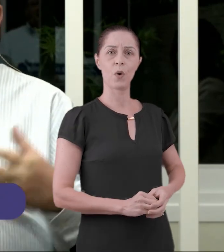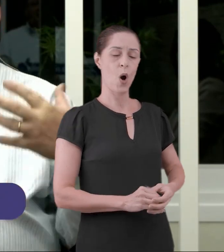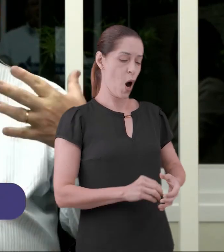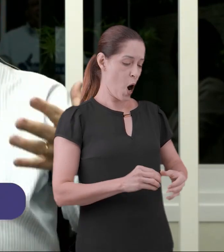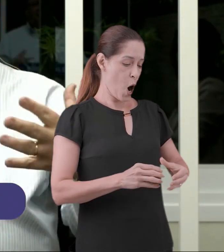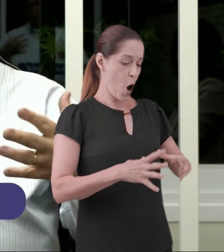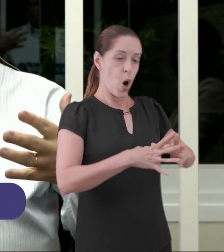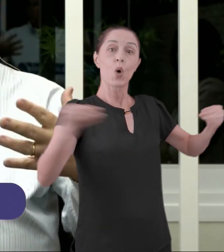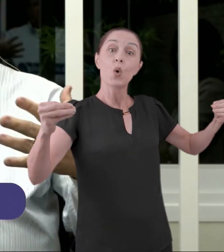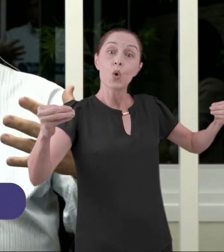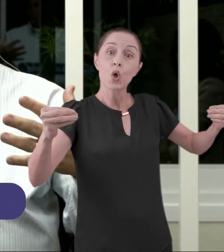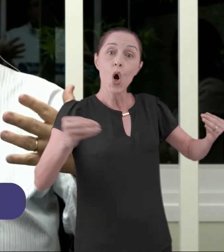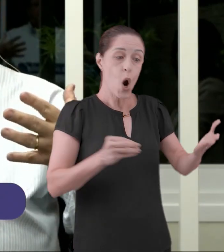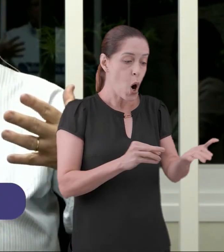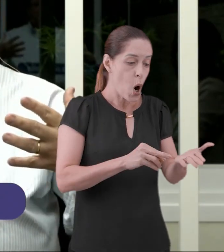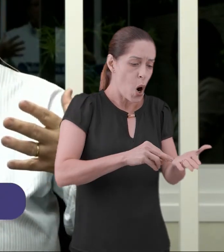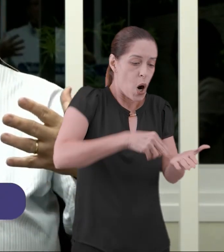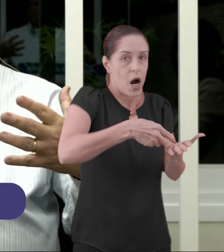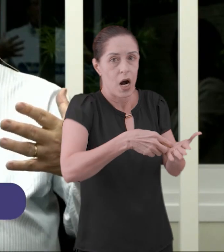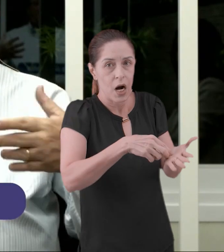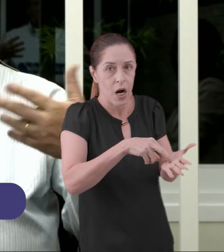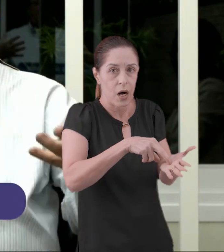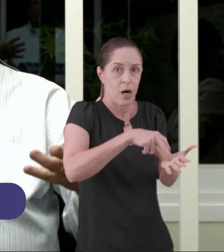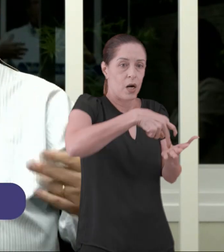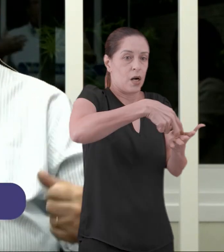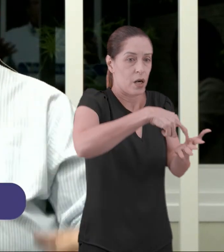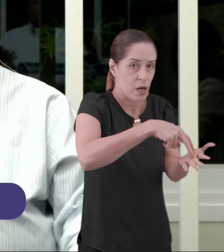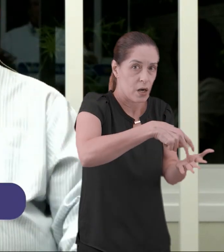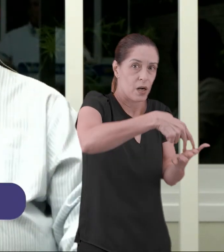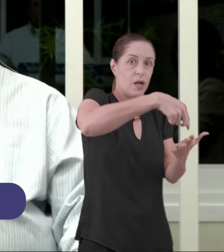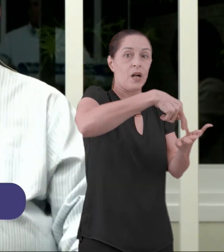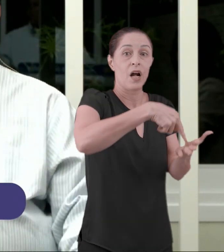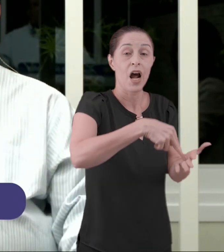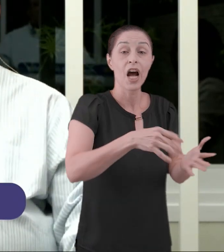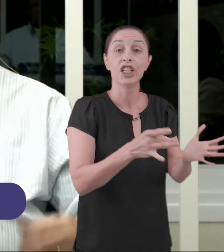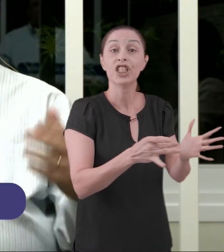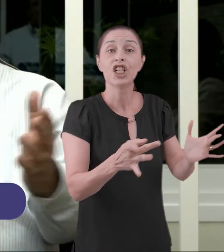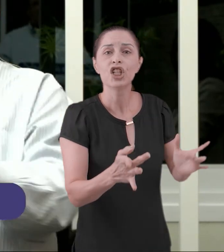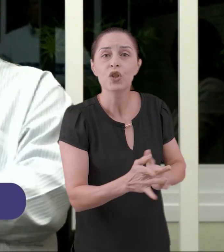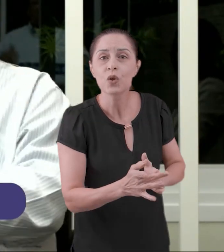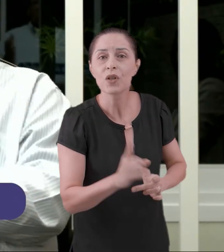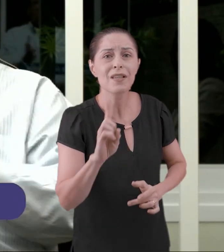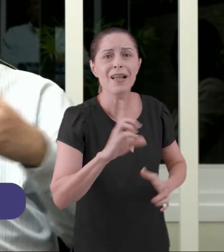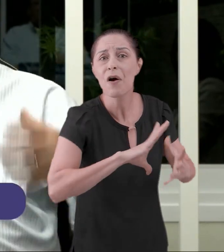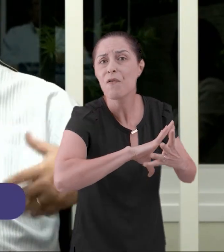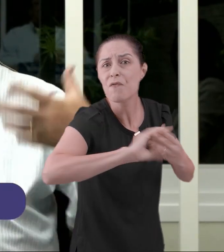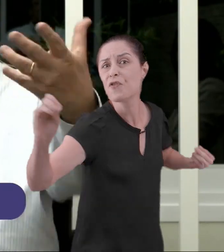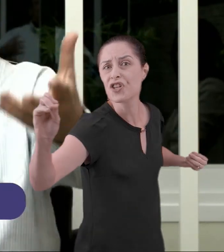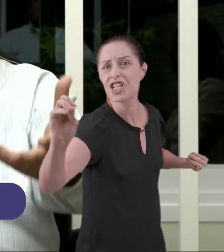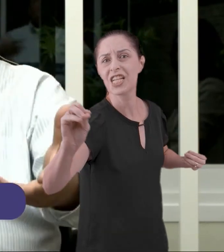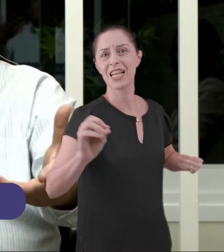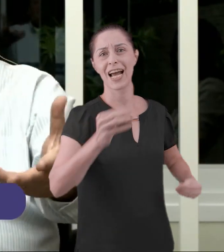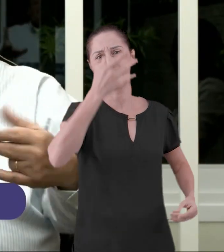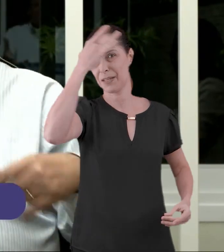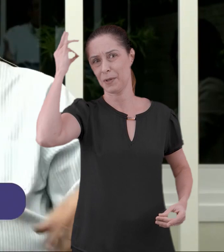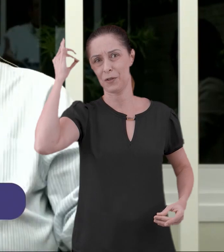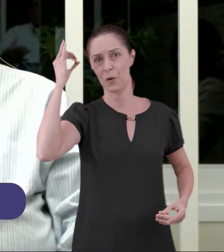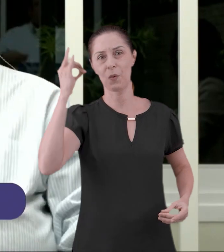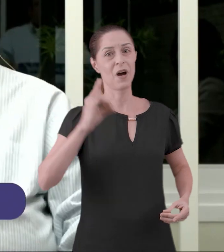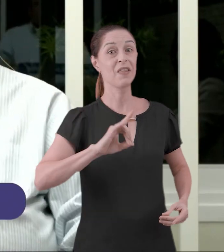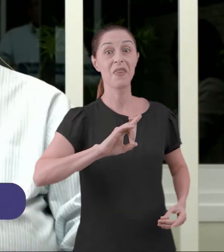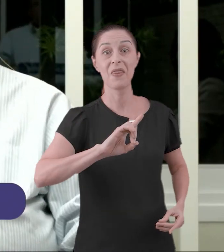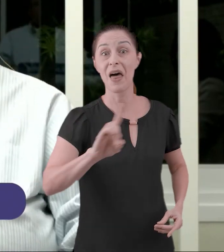nunca fugiu, né, do sofrimento. Ele não fugia das pessoas, ele ia atrás das